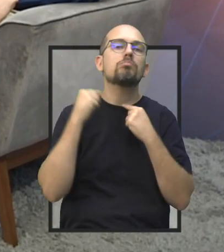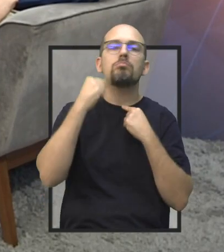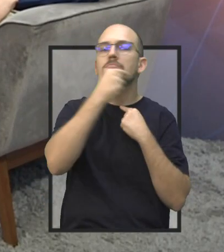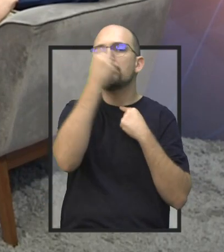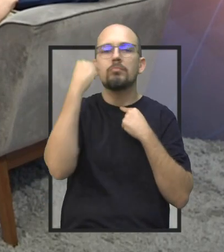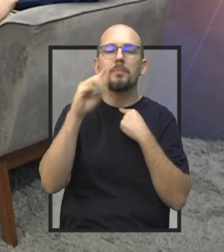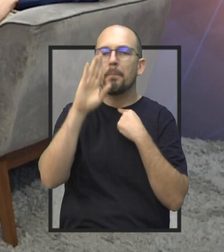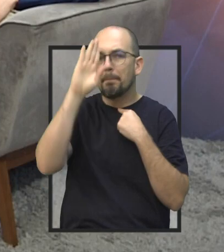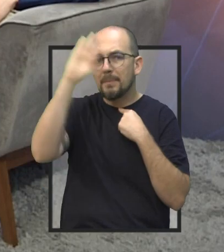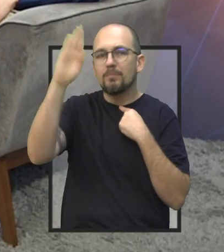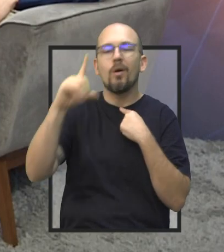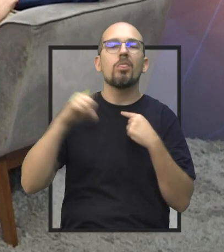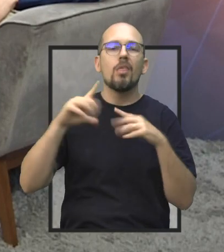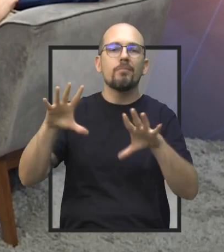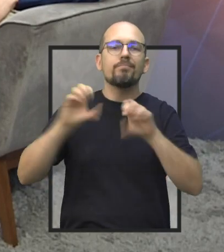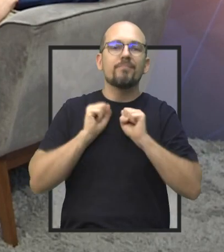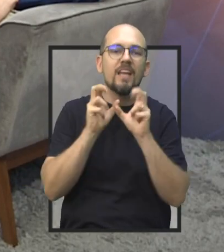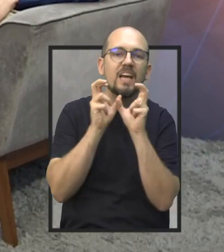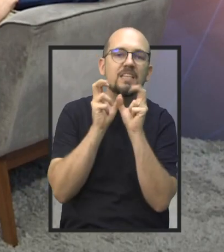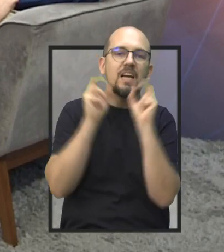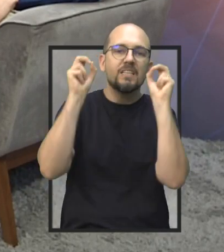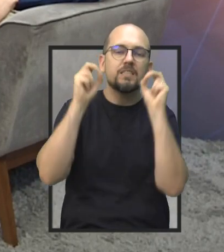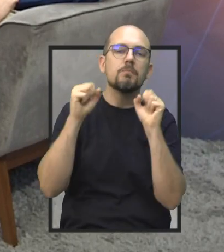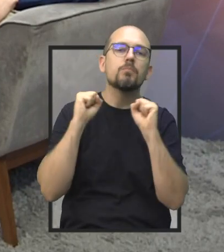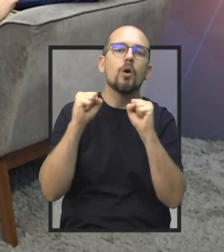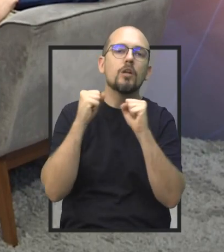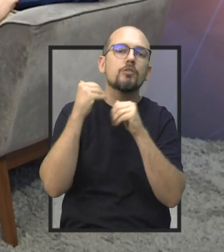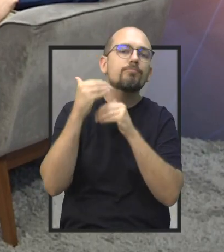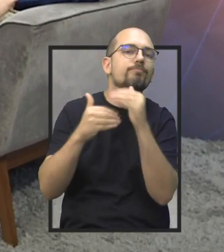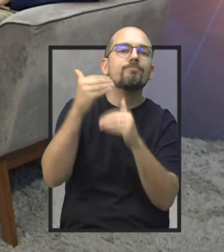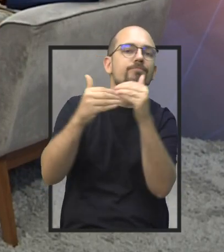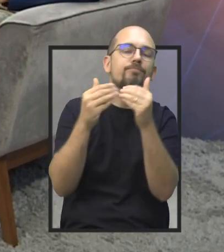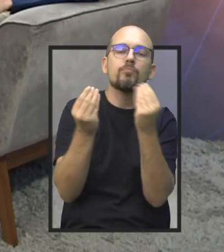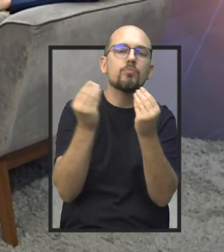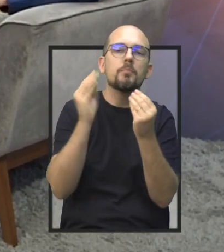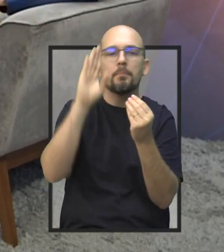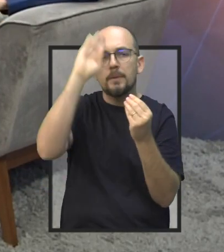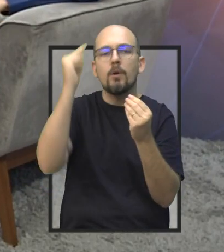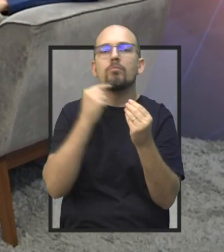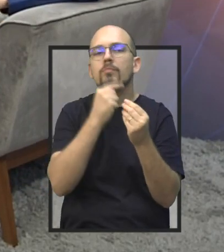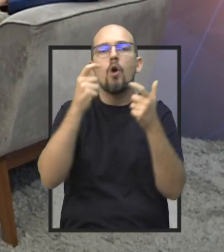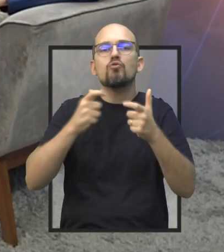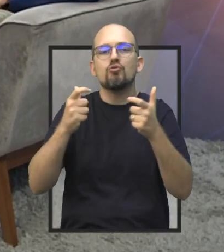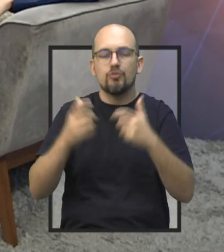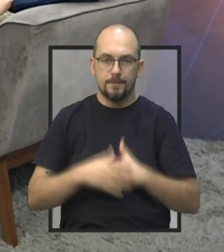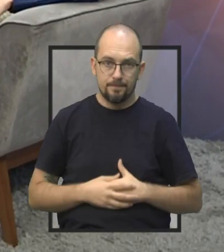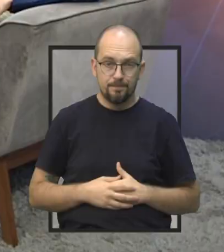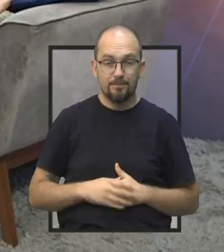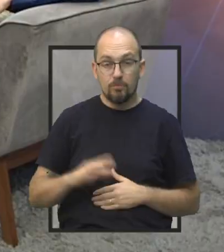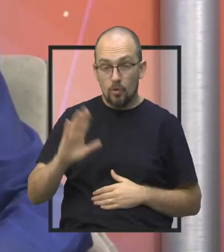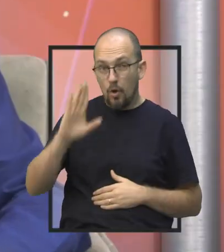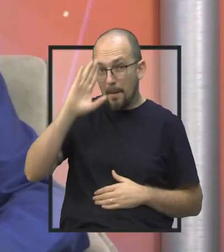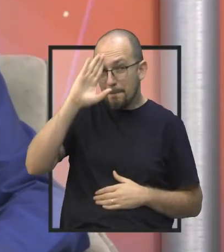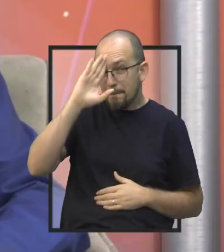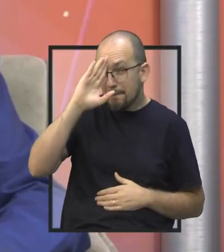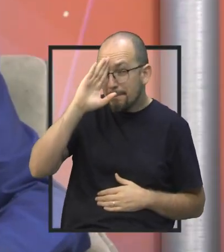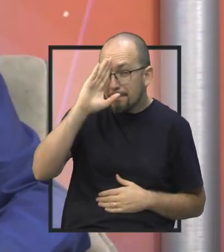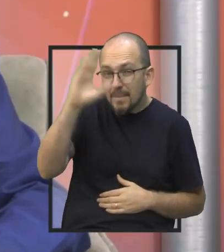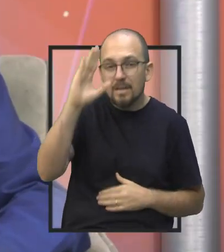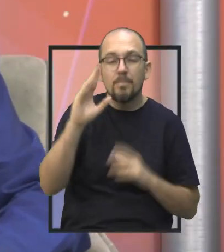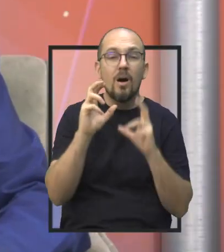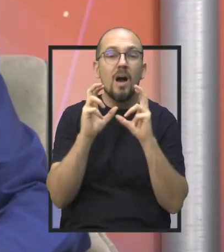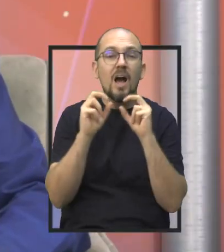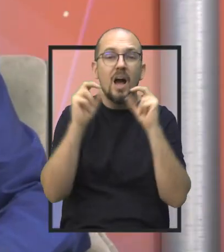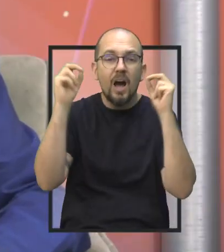que são afetados por neoplasias? O principal e mais comum câncer de cabeça